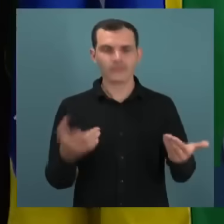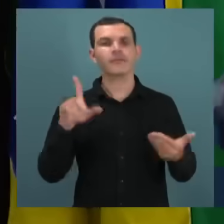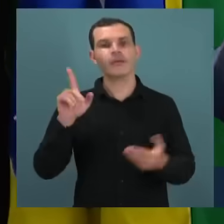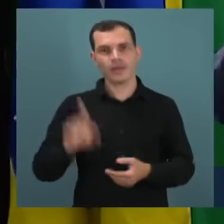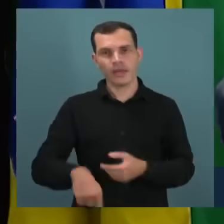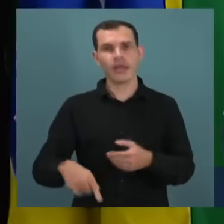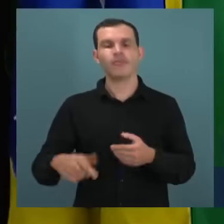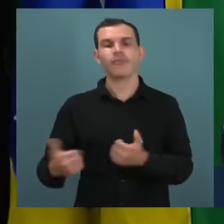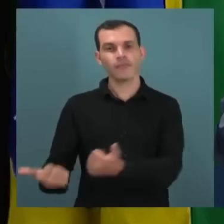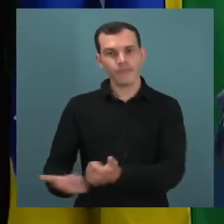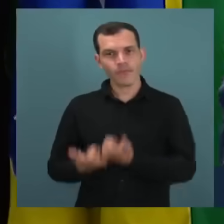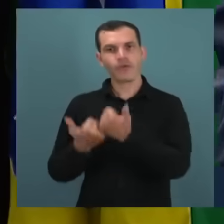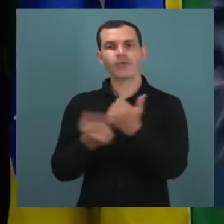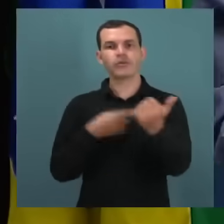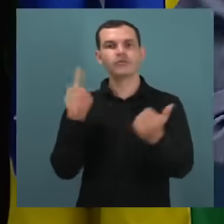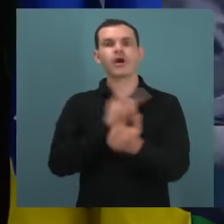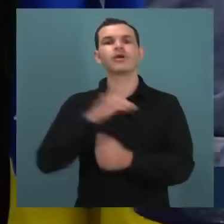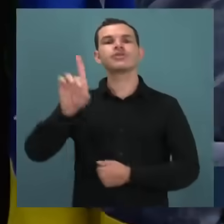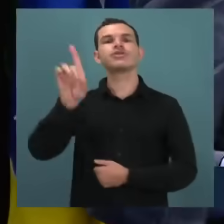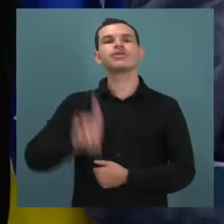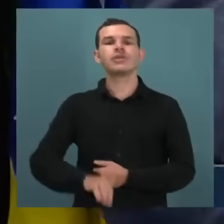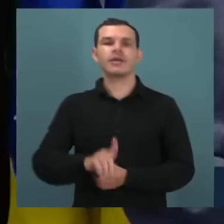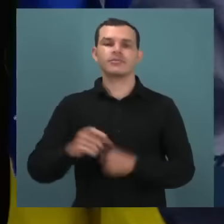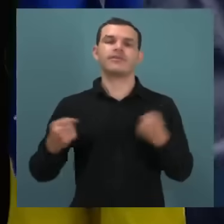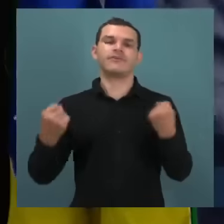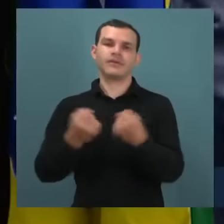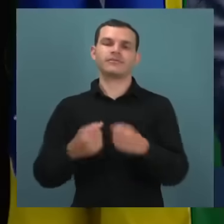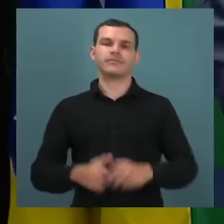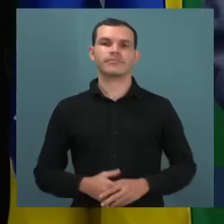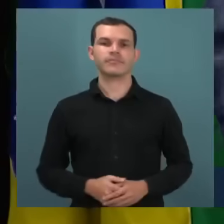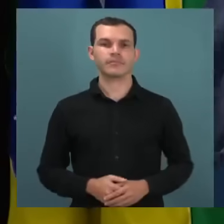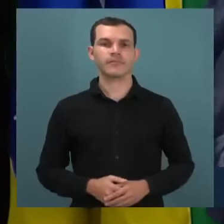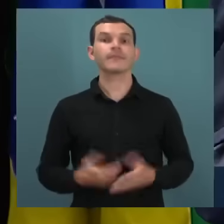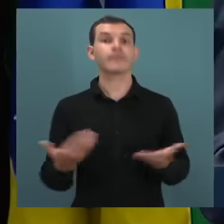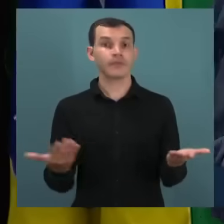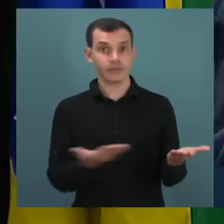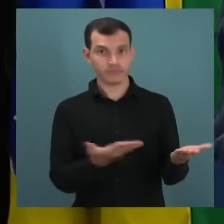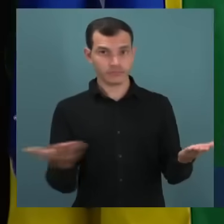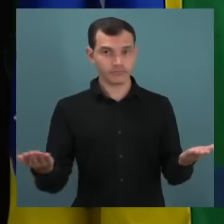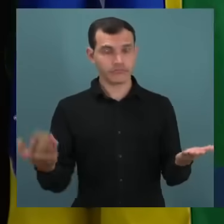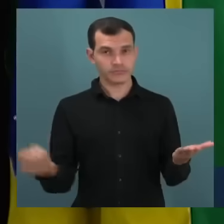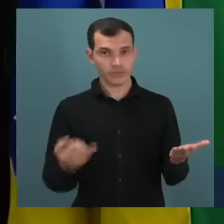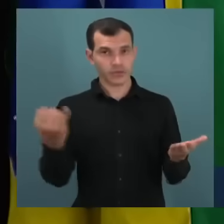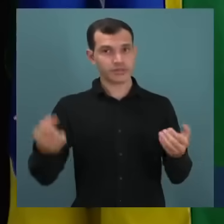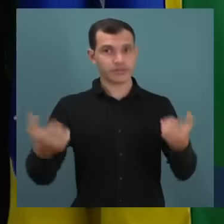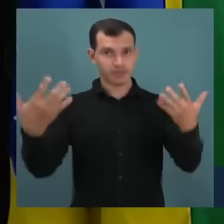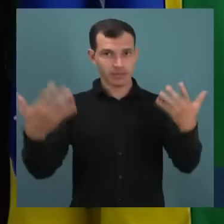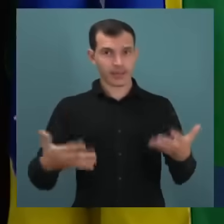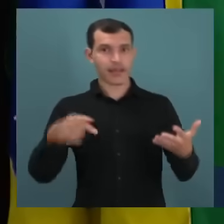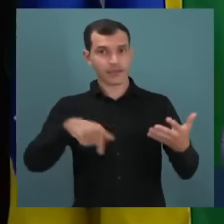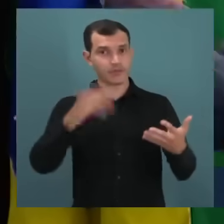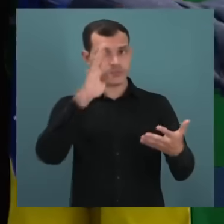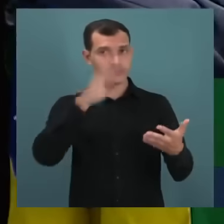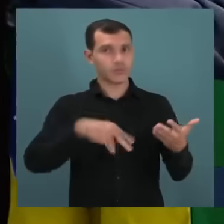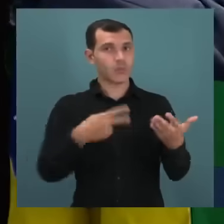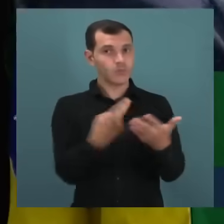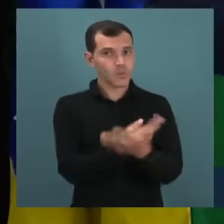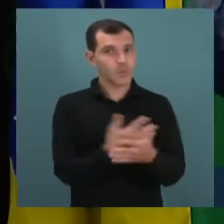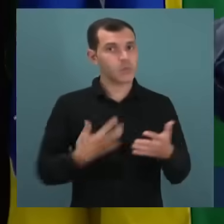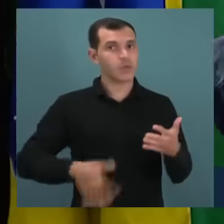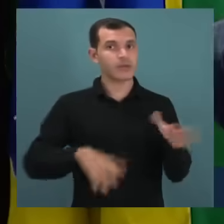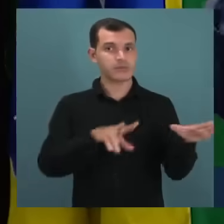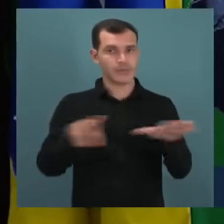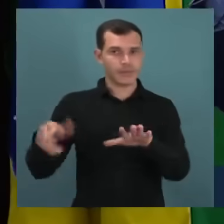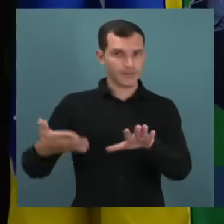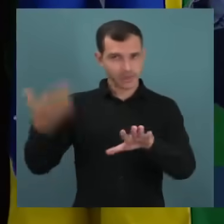bases do que nós defendemos como direito. E aí, meus amigos, é importante falar sobre o que está acontecendo no Brasil. Na semana passada